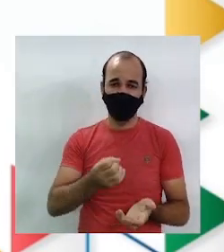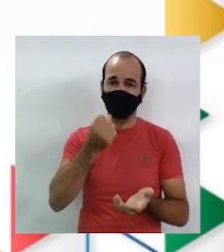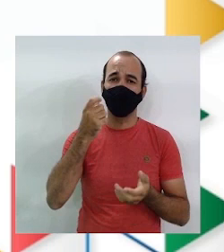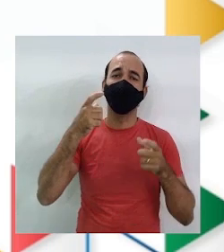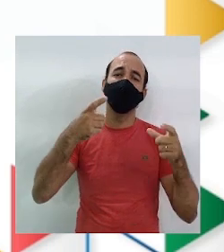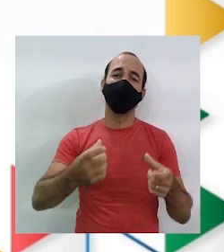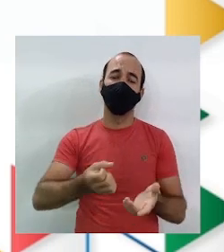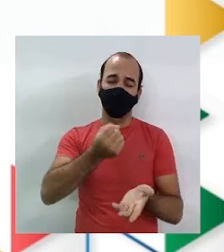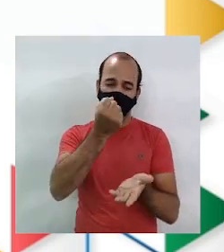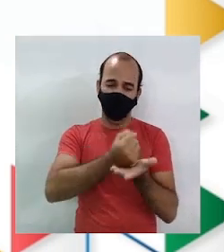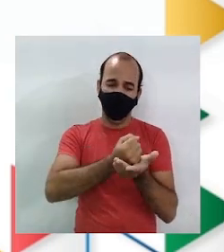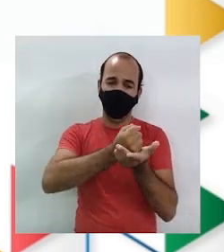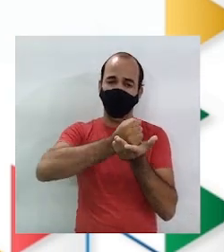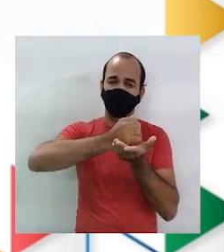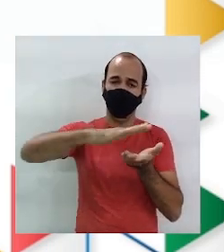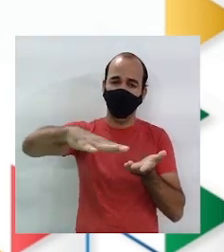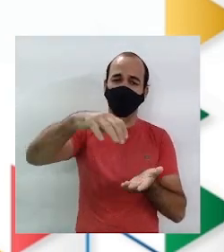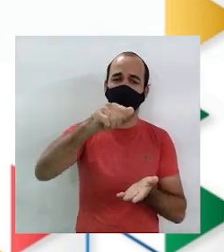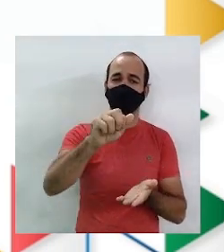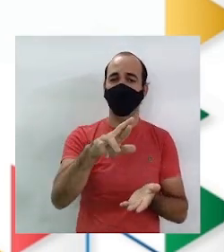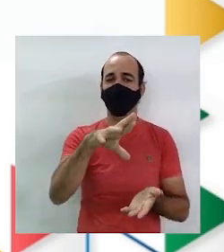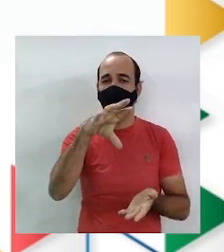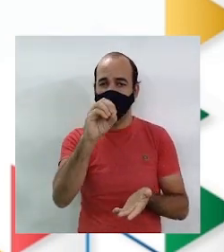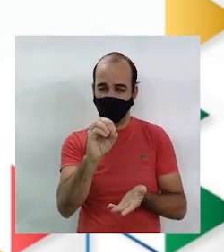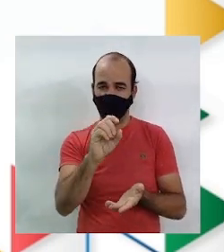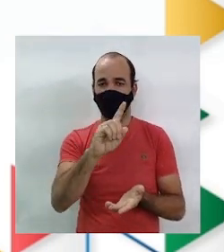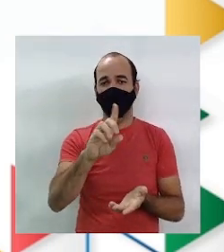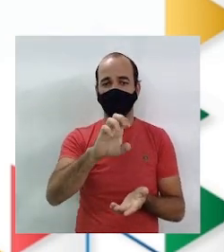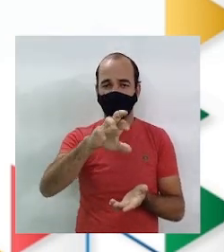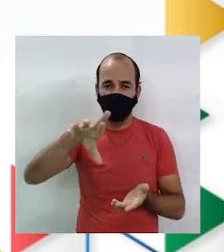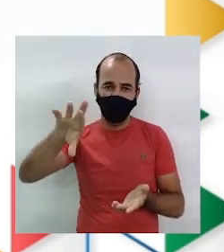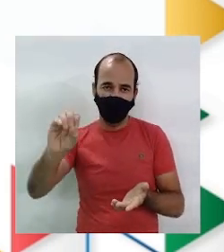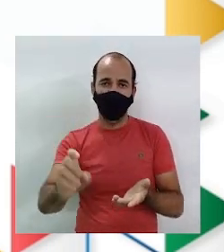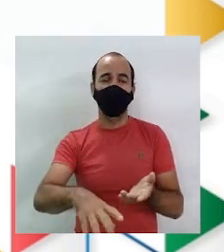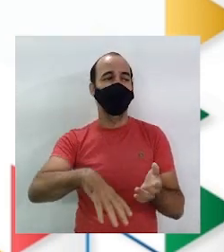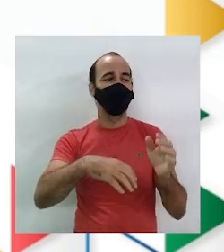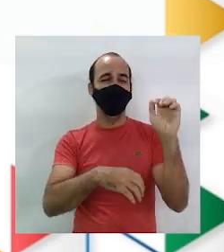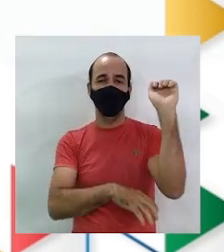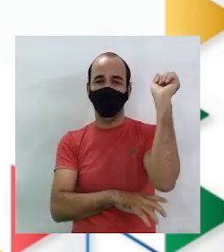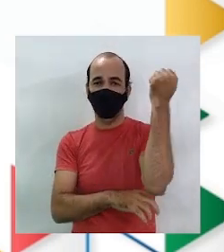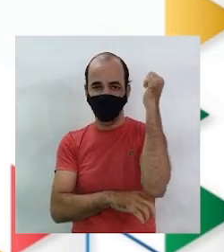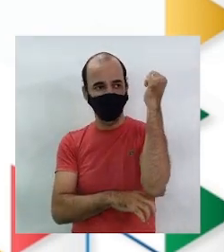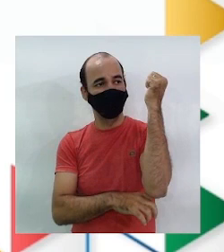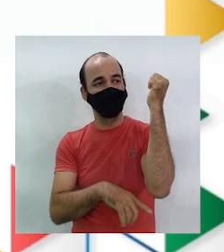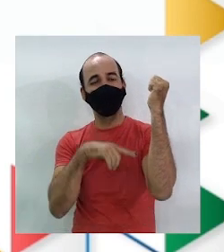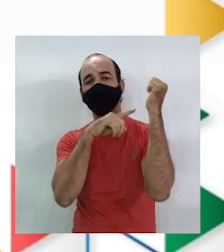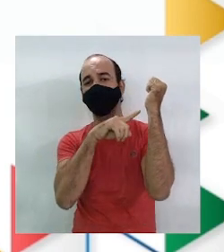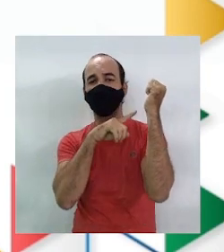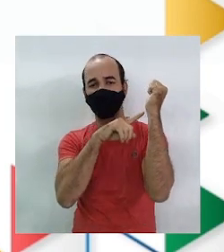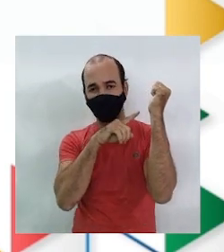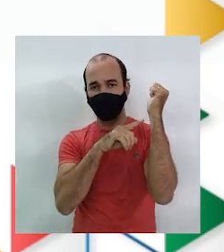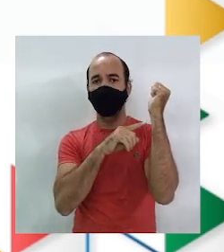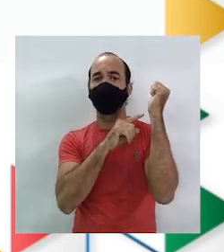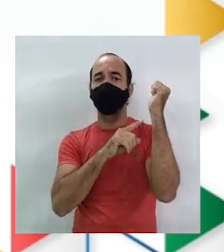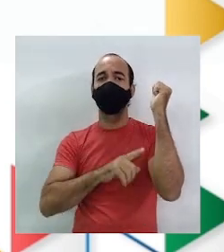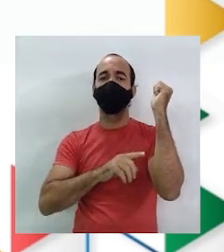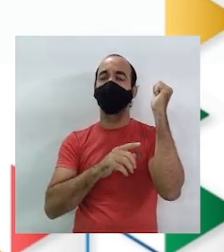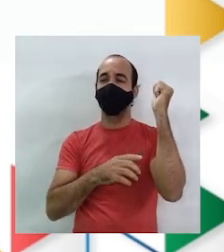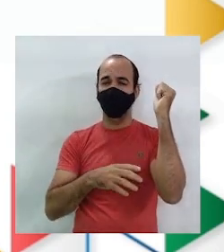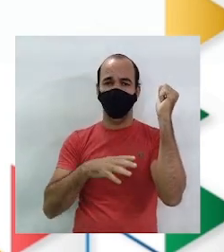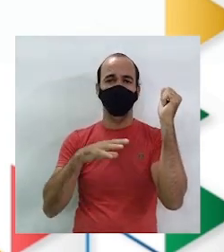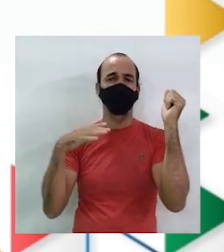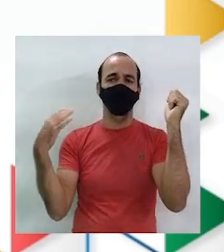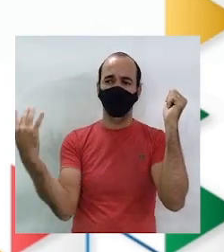talvez vocês conheçam. É um cartão postal de Recife. Vocês provavelmente já devem ter visto,